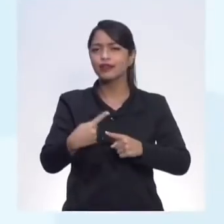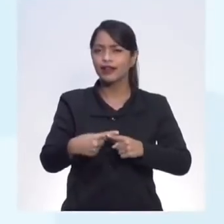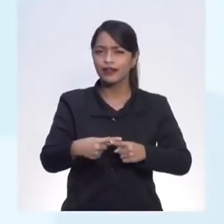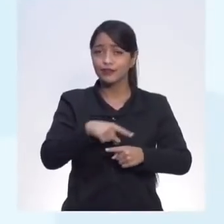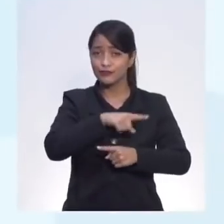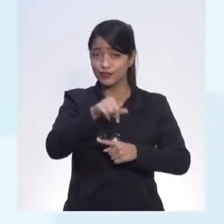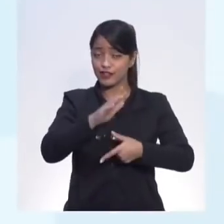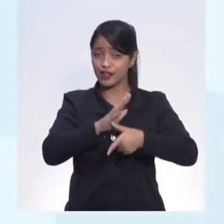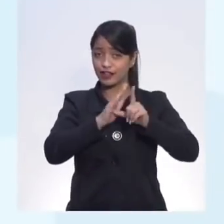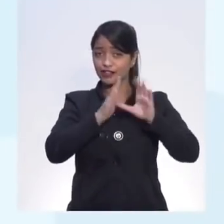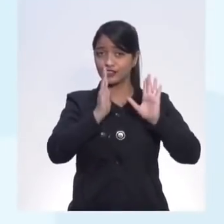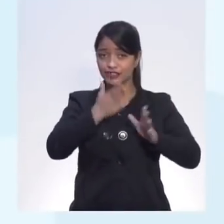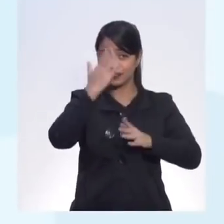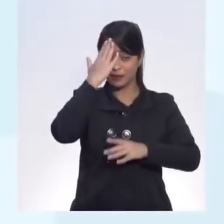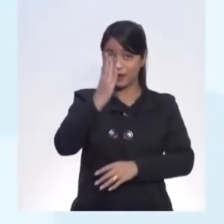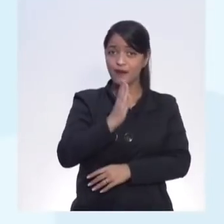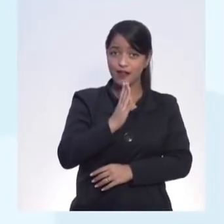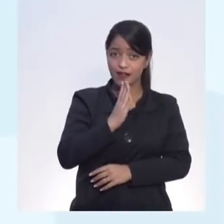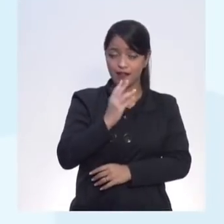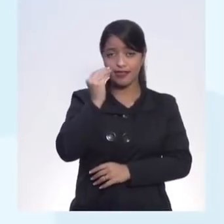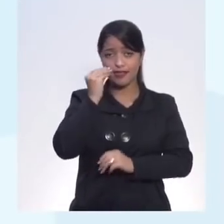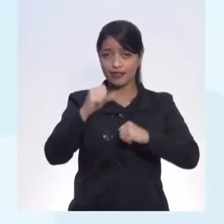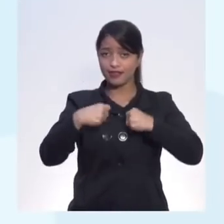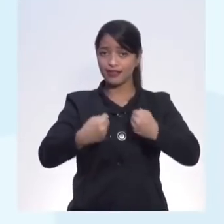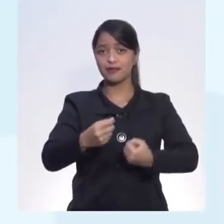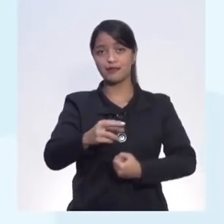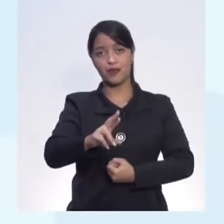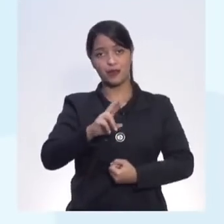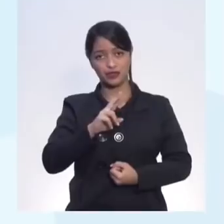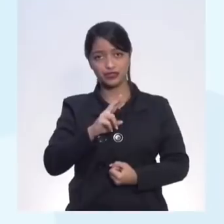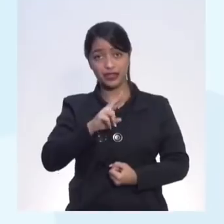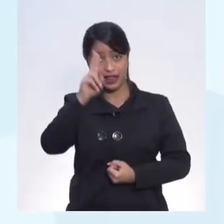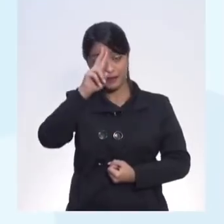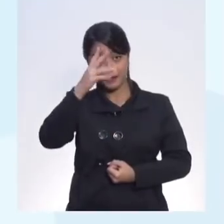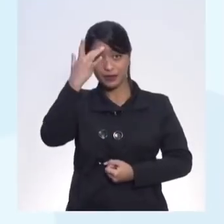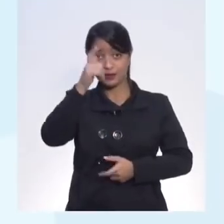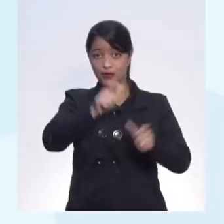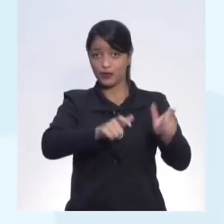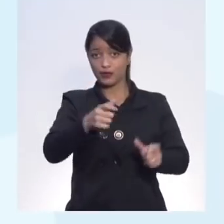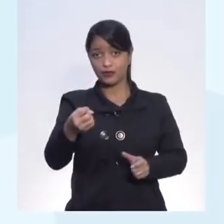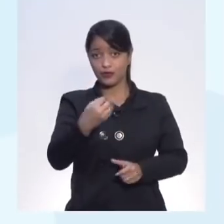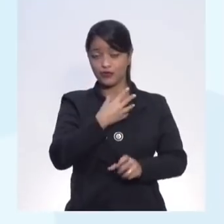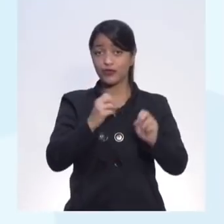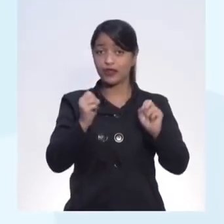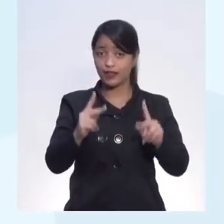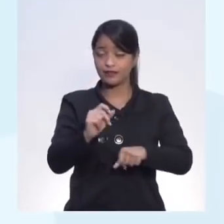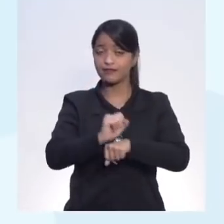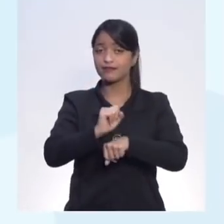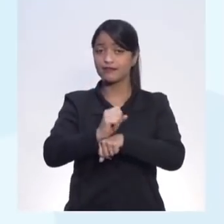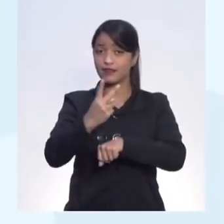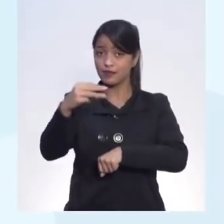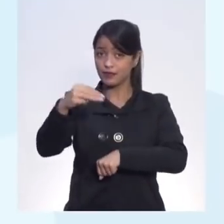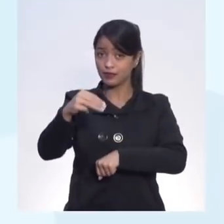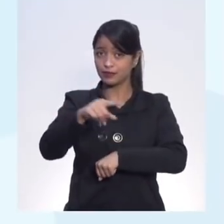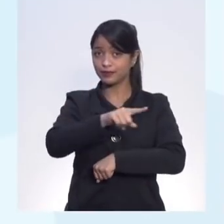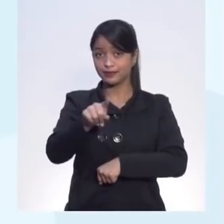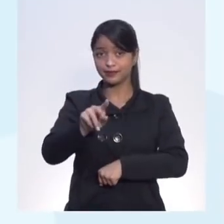conhecimentos prévios e tentar responder para mim. E lembrar dos personagens, tá bom? Então, 2 minutinhos.